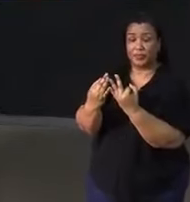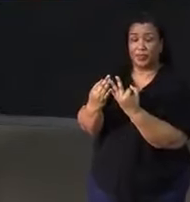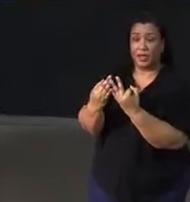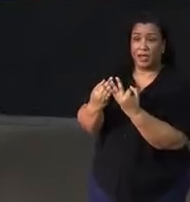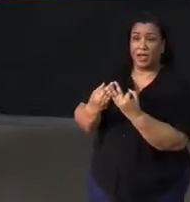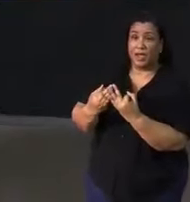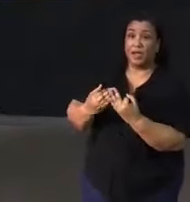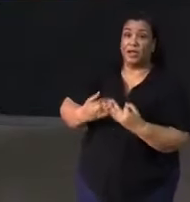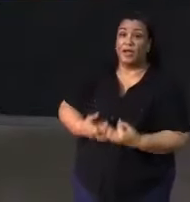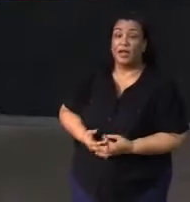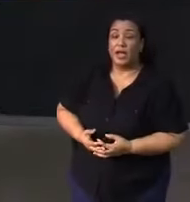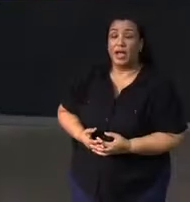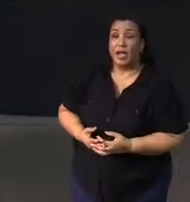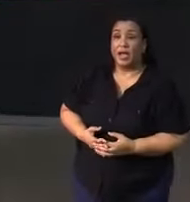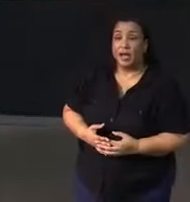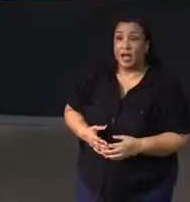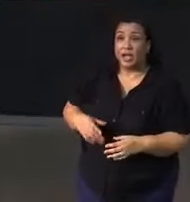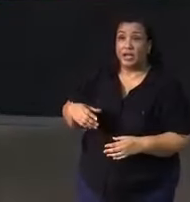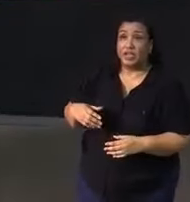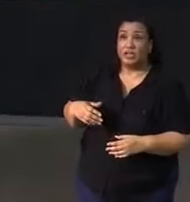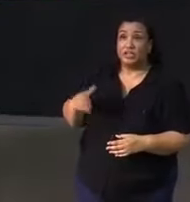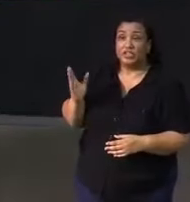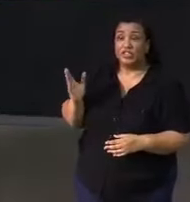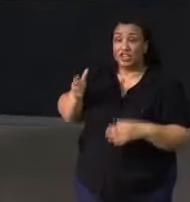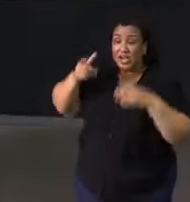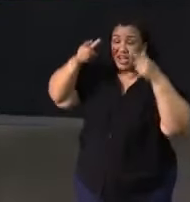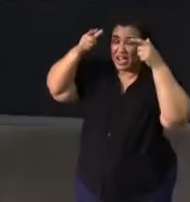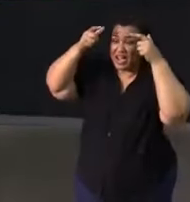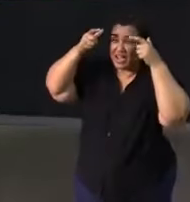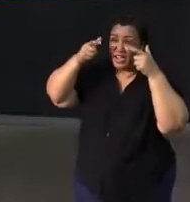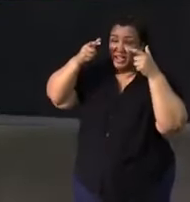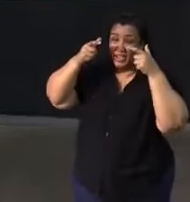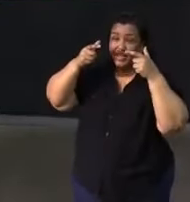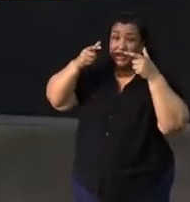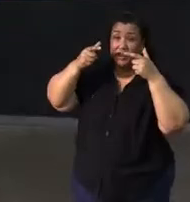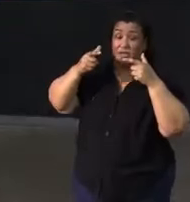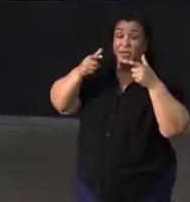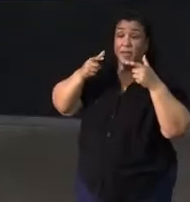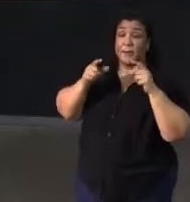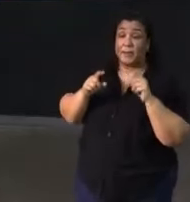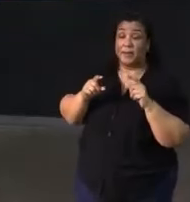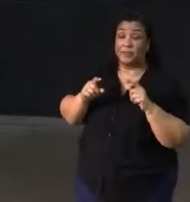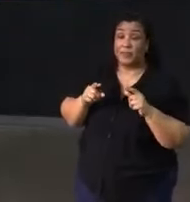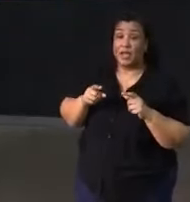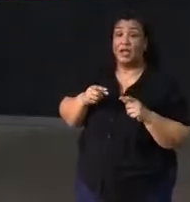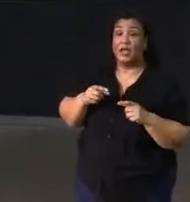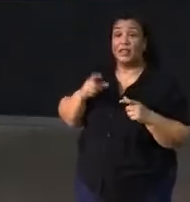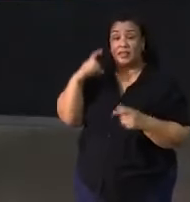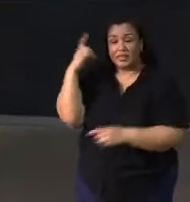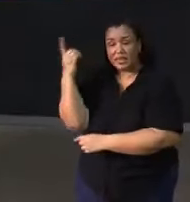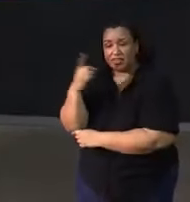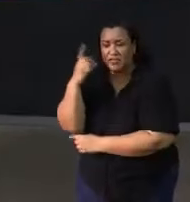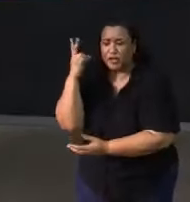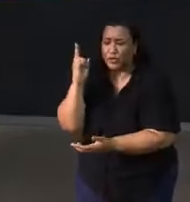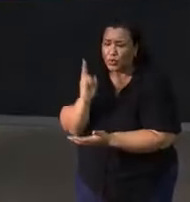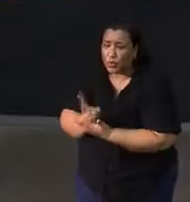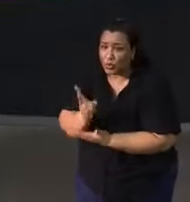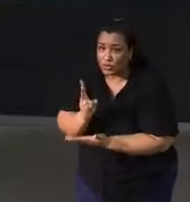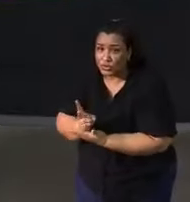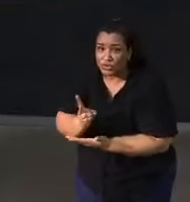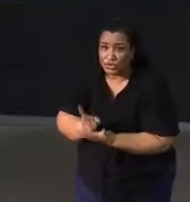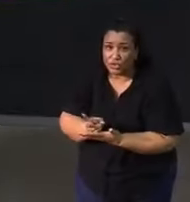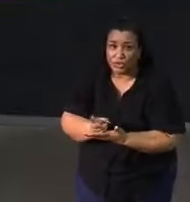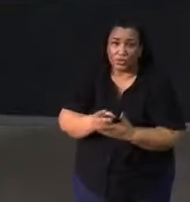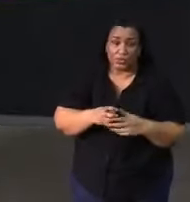servindo ao seu pai no pasto, como se ninguém tivesse acreditado muito naquilo que o